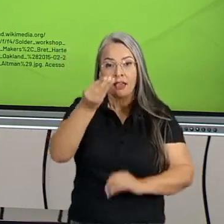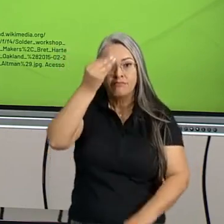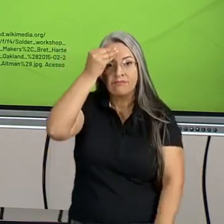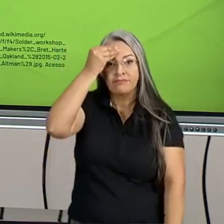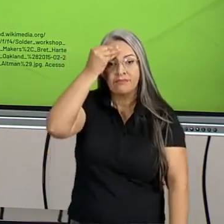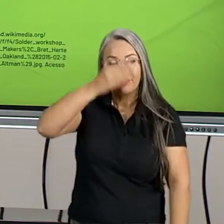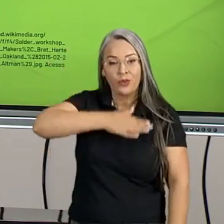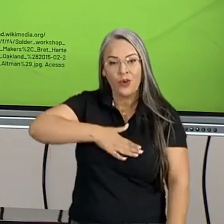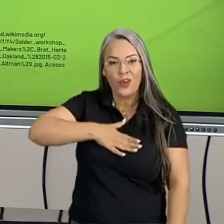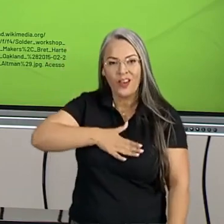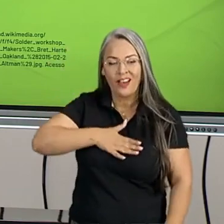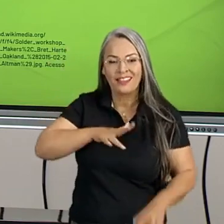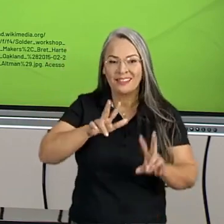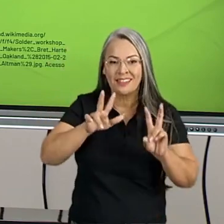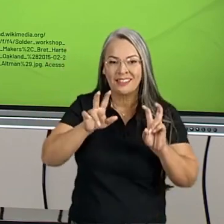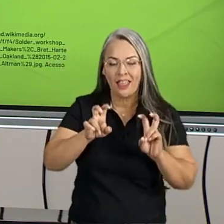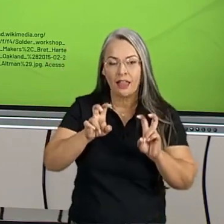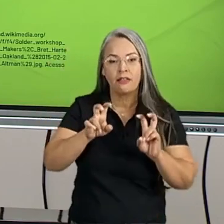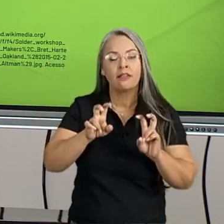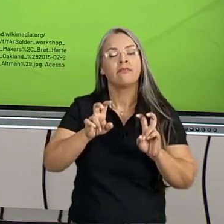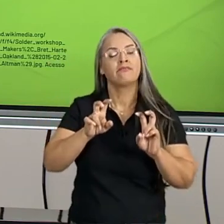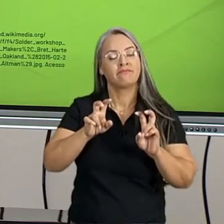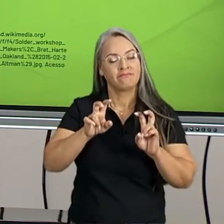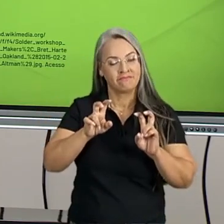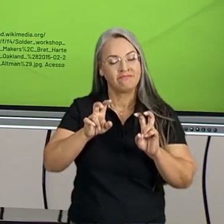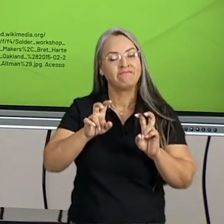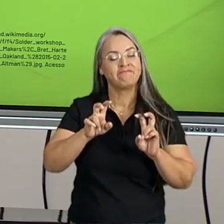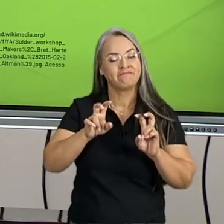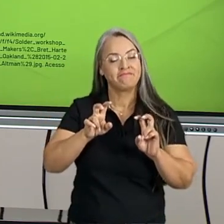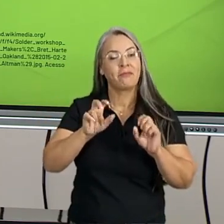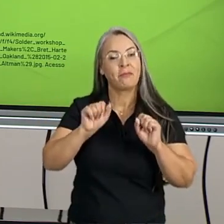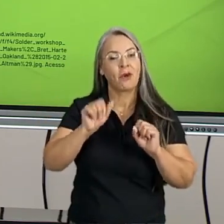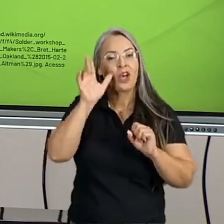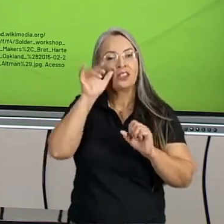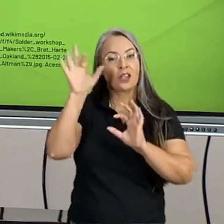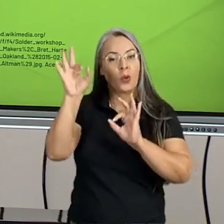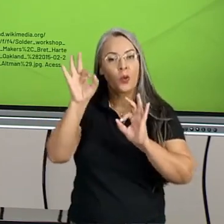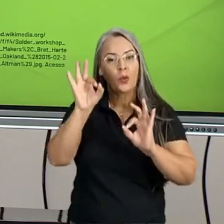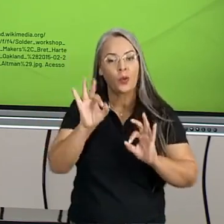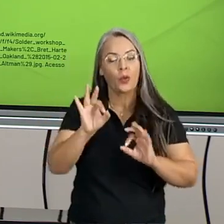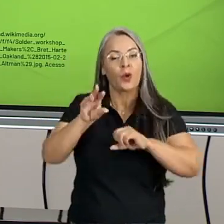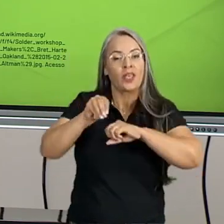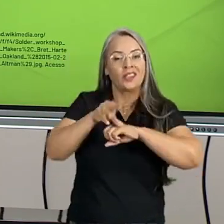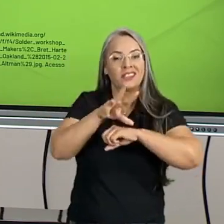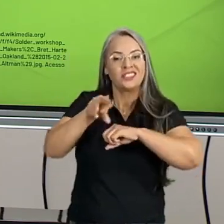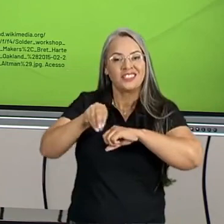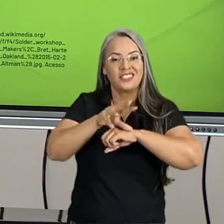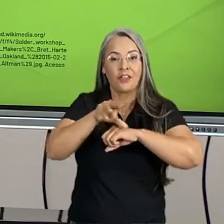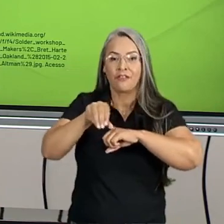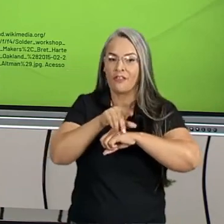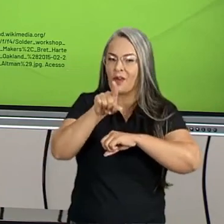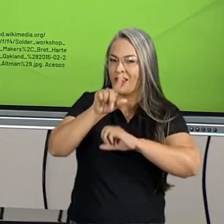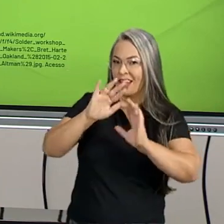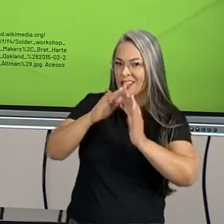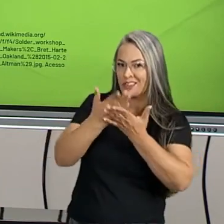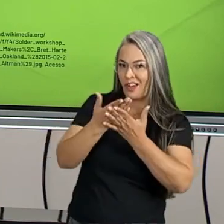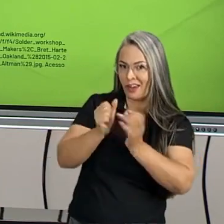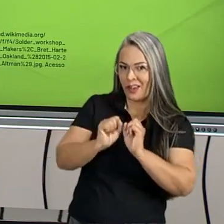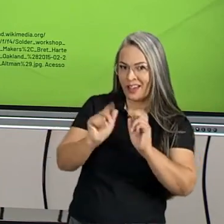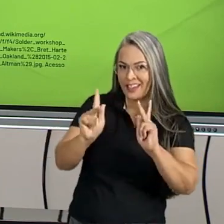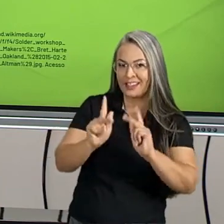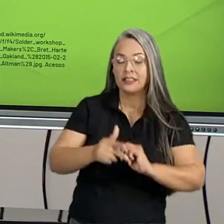gosta desse tema divulga essa aula aí nas suas redes sociais divulga no seu grupo de amigos na sua escola